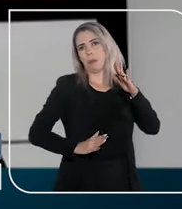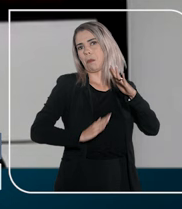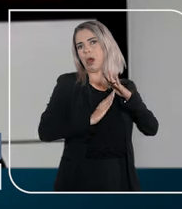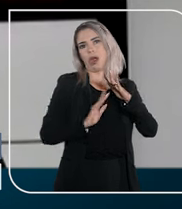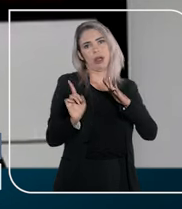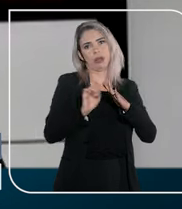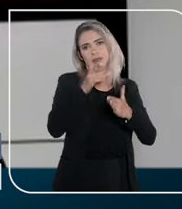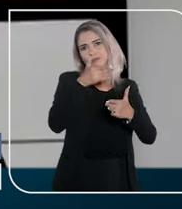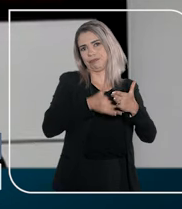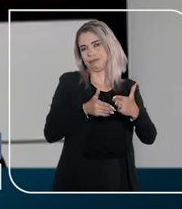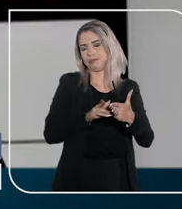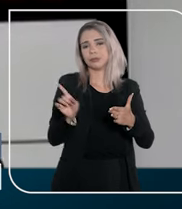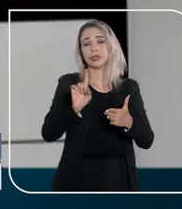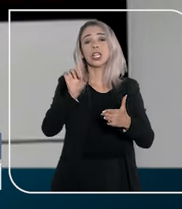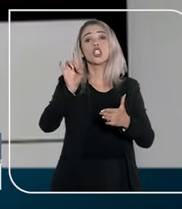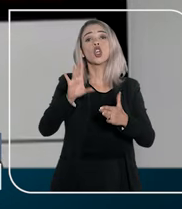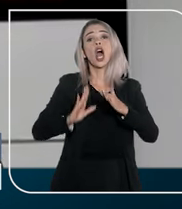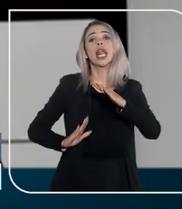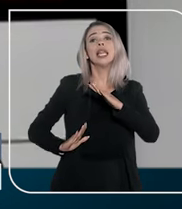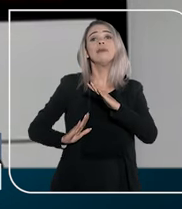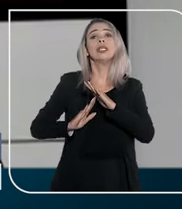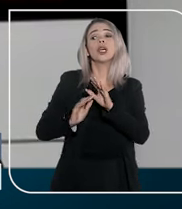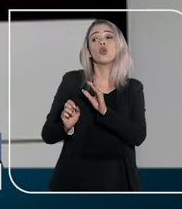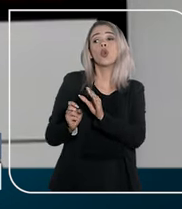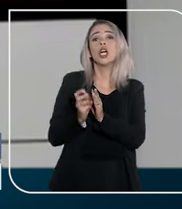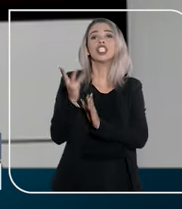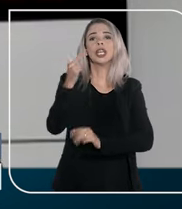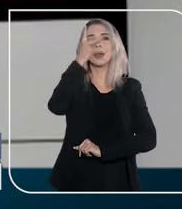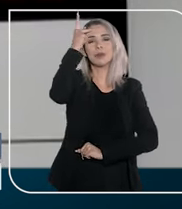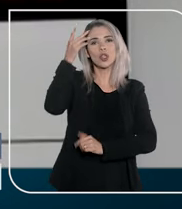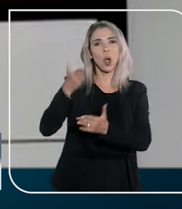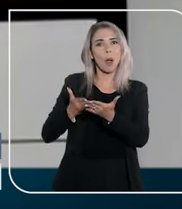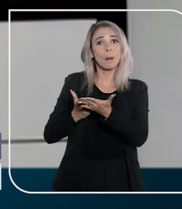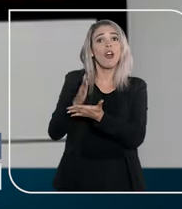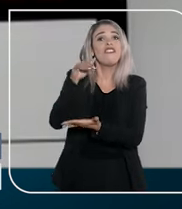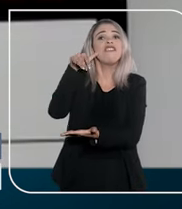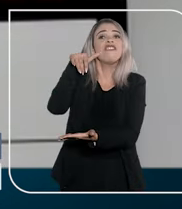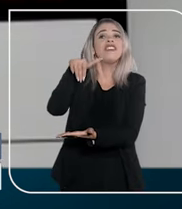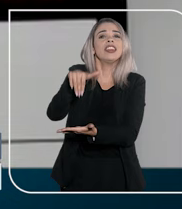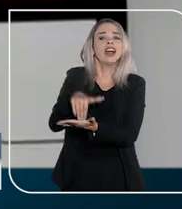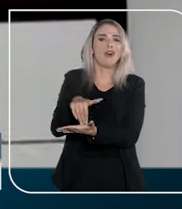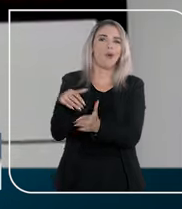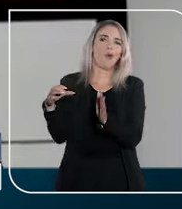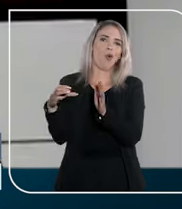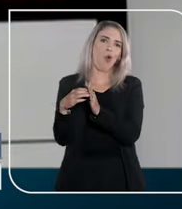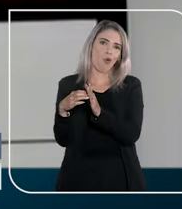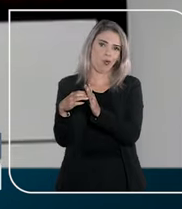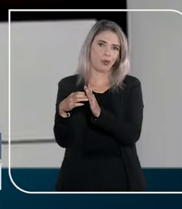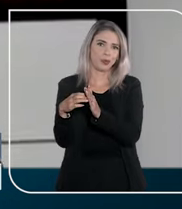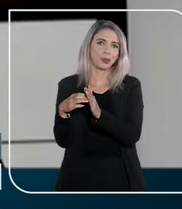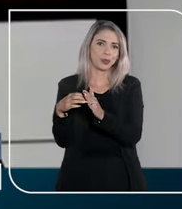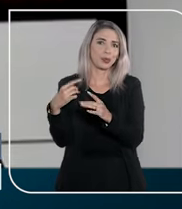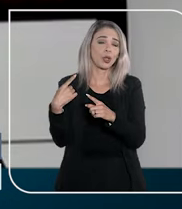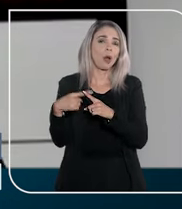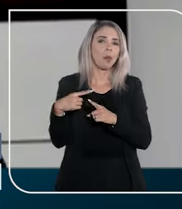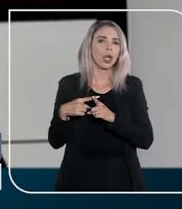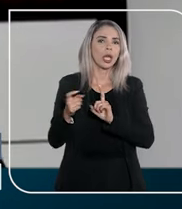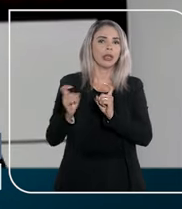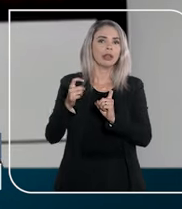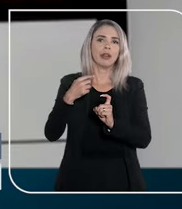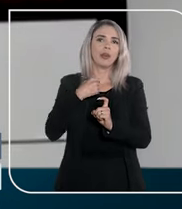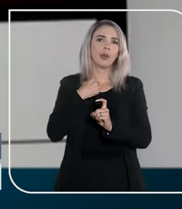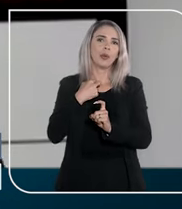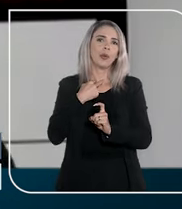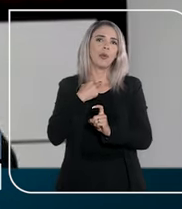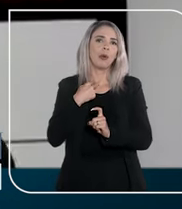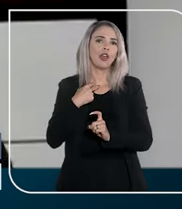ele trouxe foi uma limitação dos aprovados no final do concurso. Porque a administração não pode ficar engessada